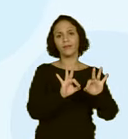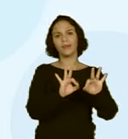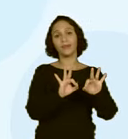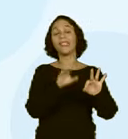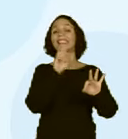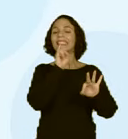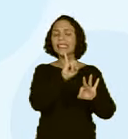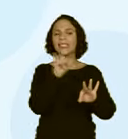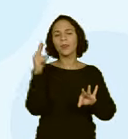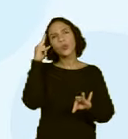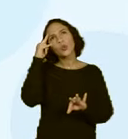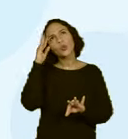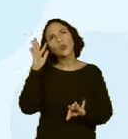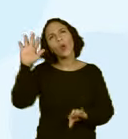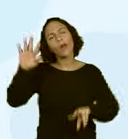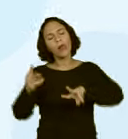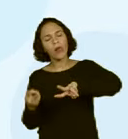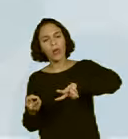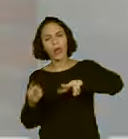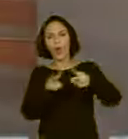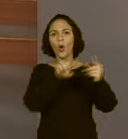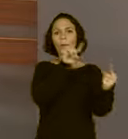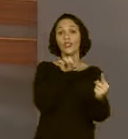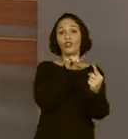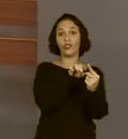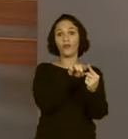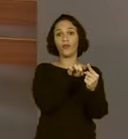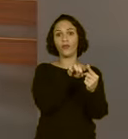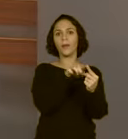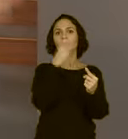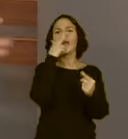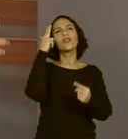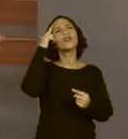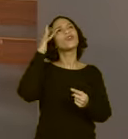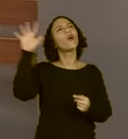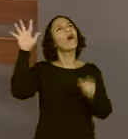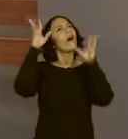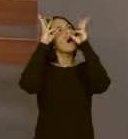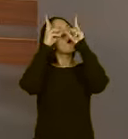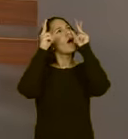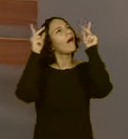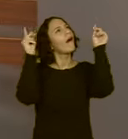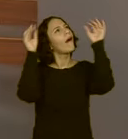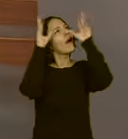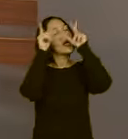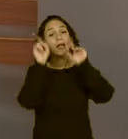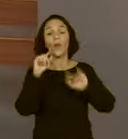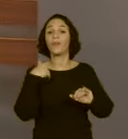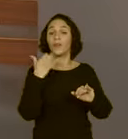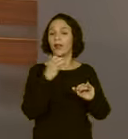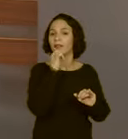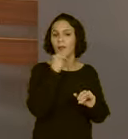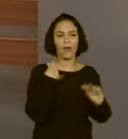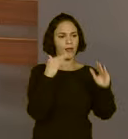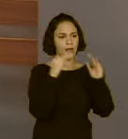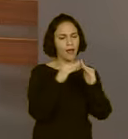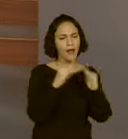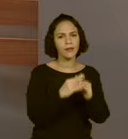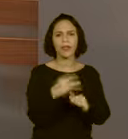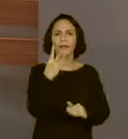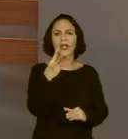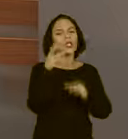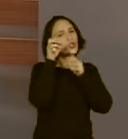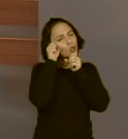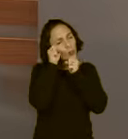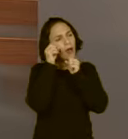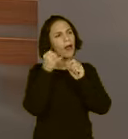eu concretizo um pouco mais. Ele deixa de ser um sonho abstrato. Bom, eu quero uma casa com 3 quartos,